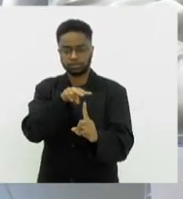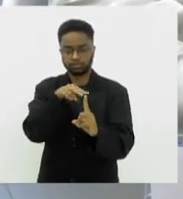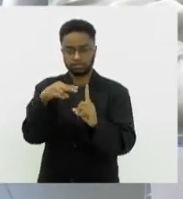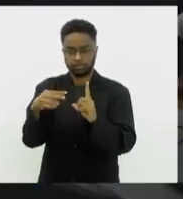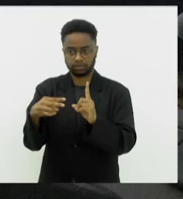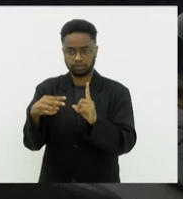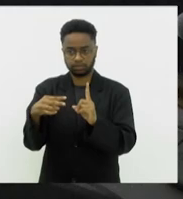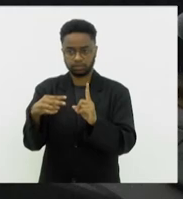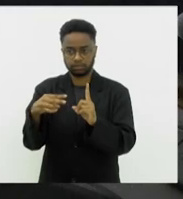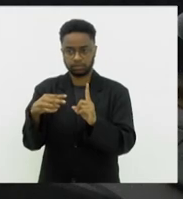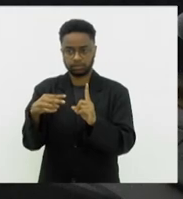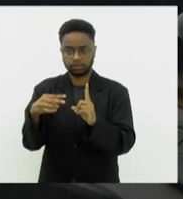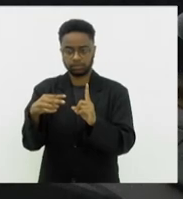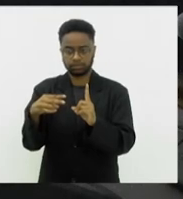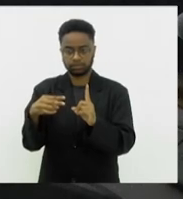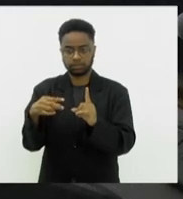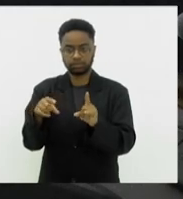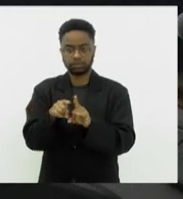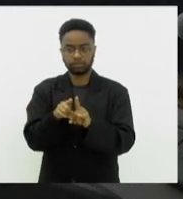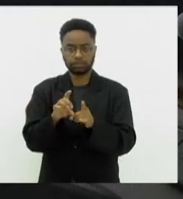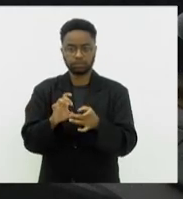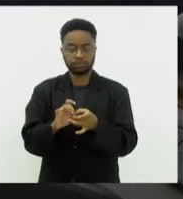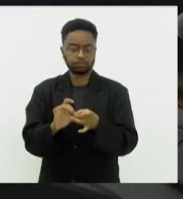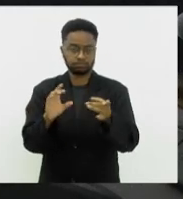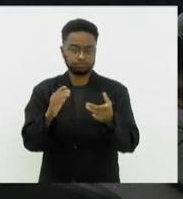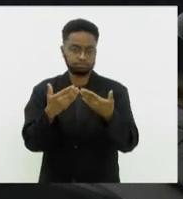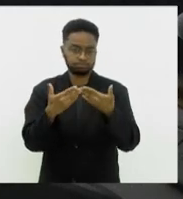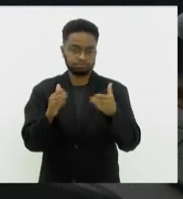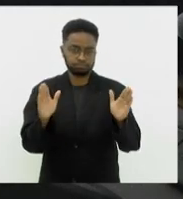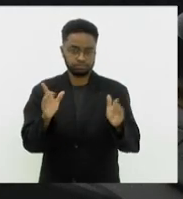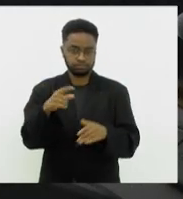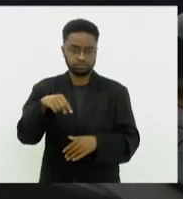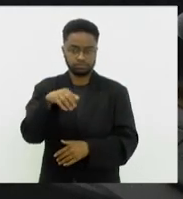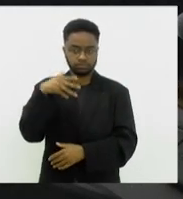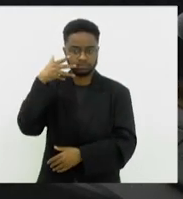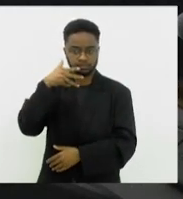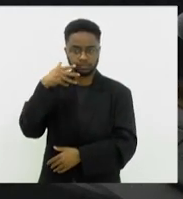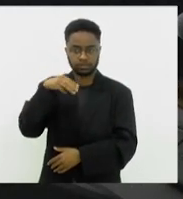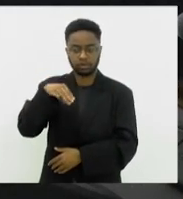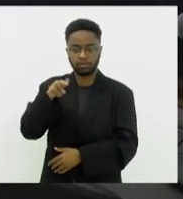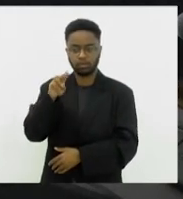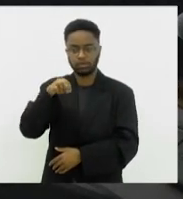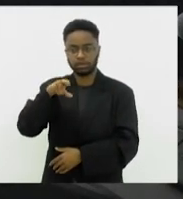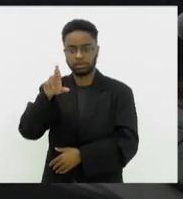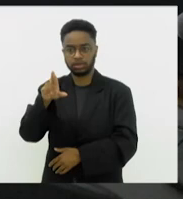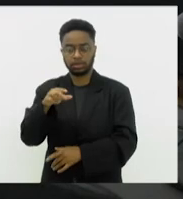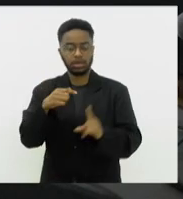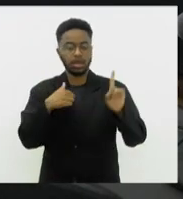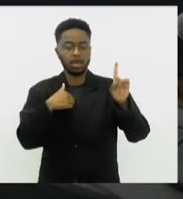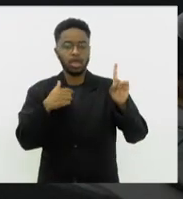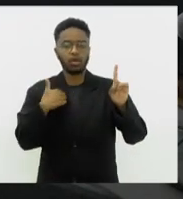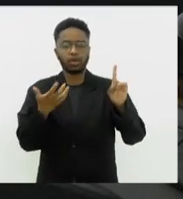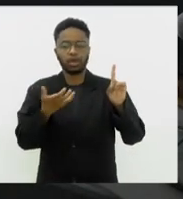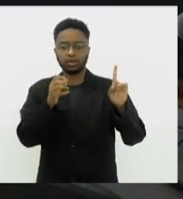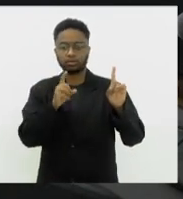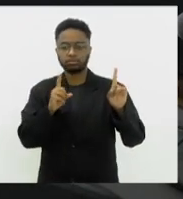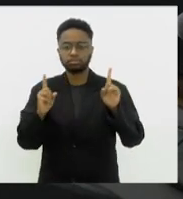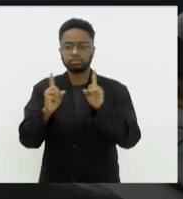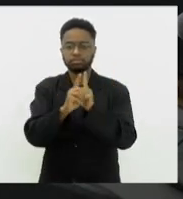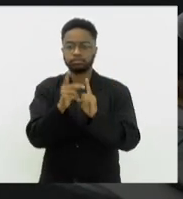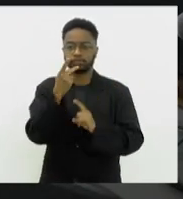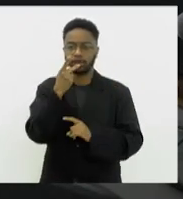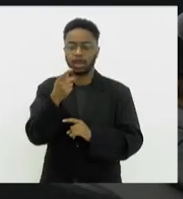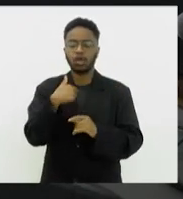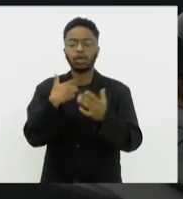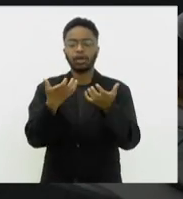perspectivas e deixo aberto senhor deputado Neto questão de ordem Presidente pois não é só para